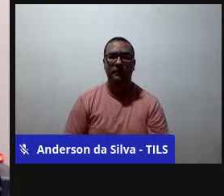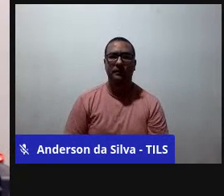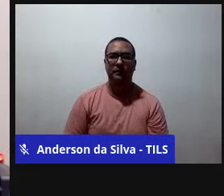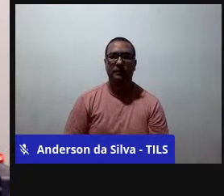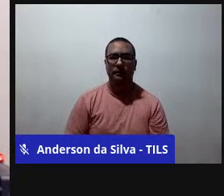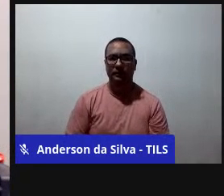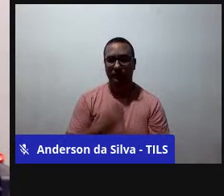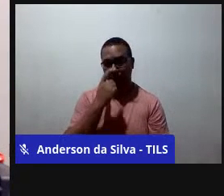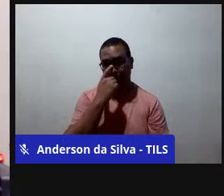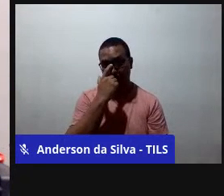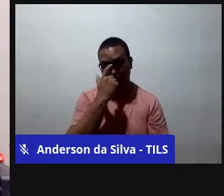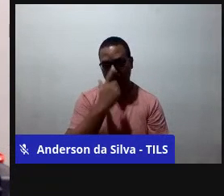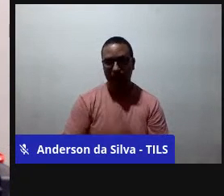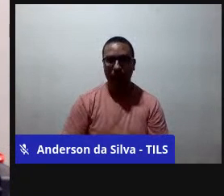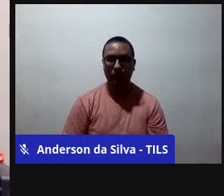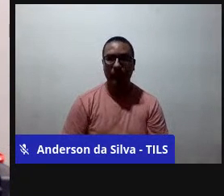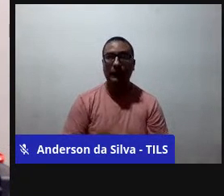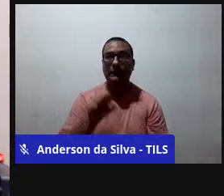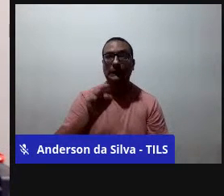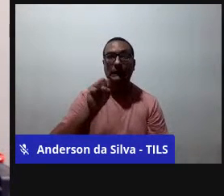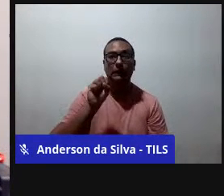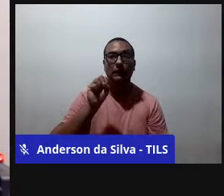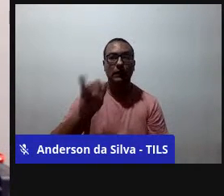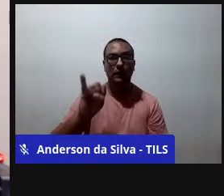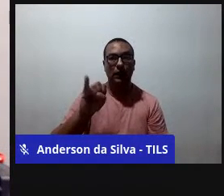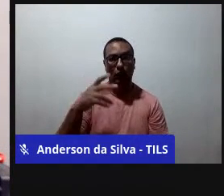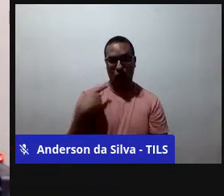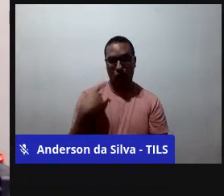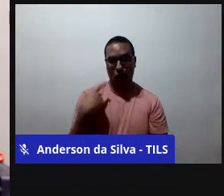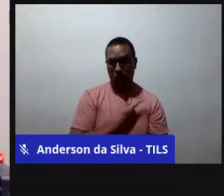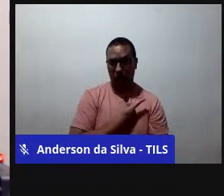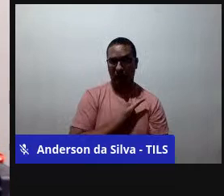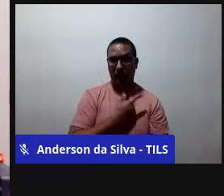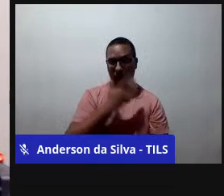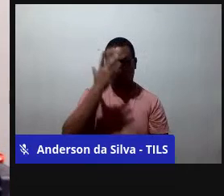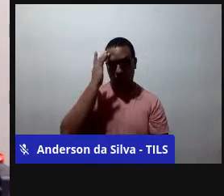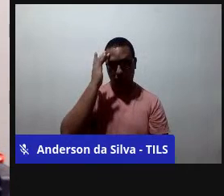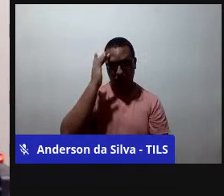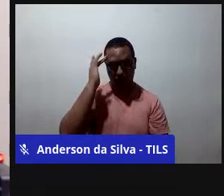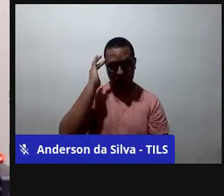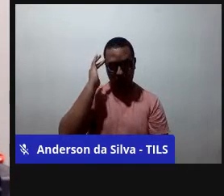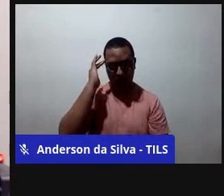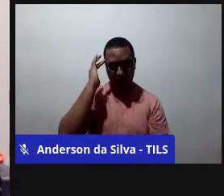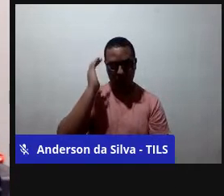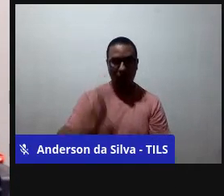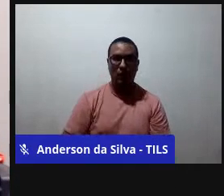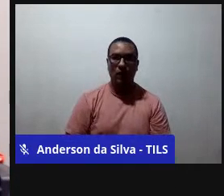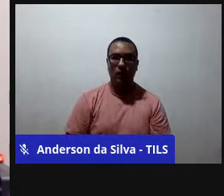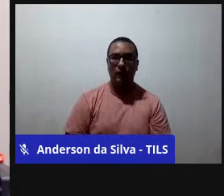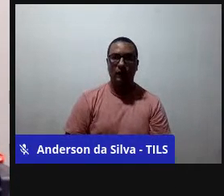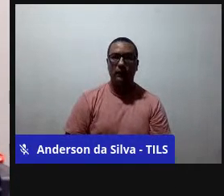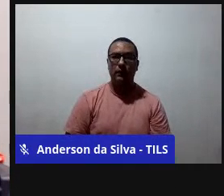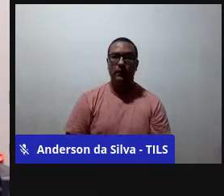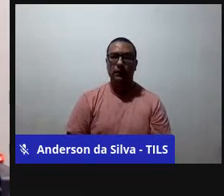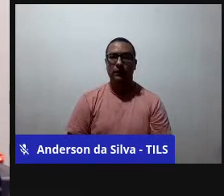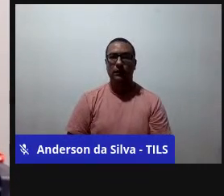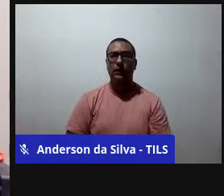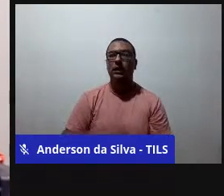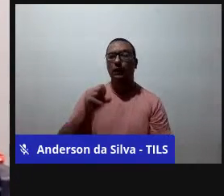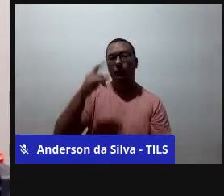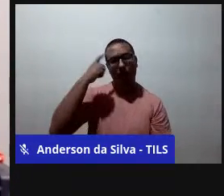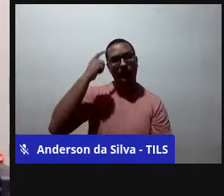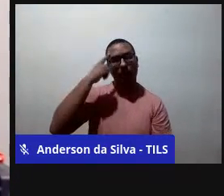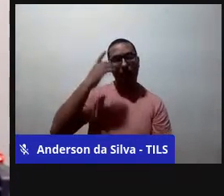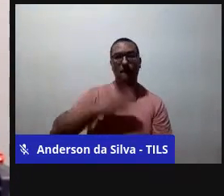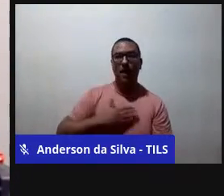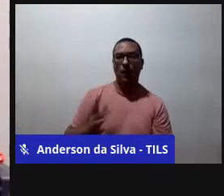Se a gente, enquanto cidadão, enquanto ser humano, se a gente colocar sempre os nossos valores